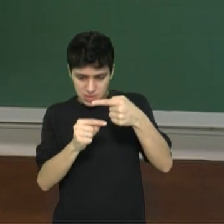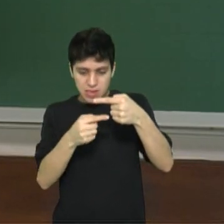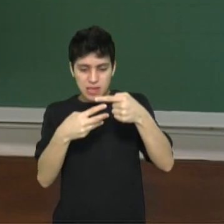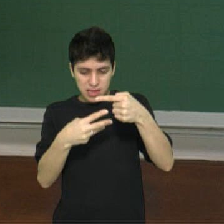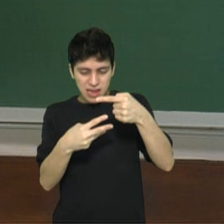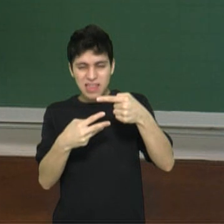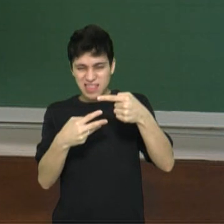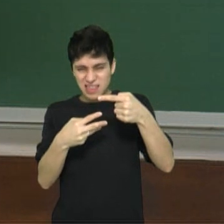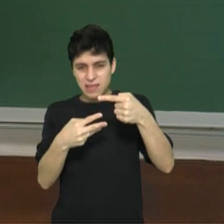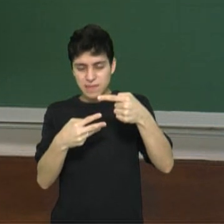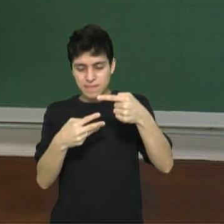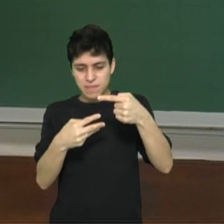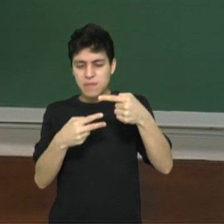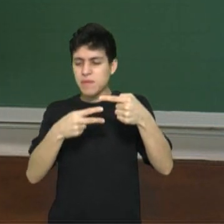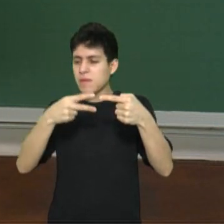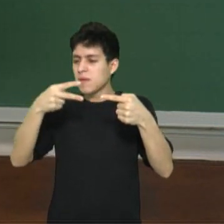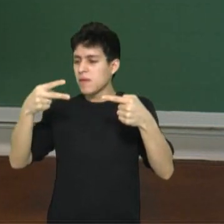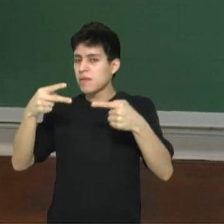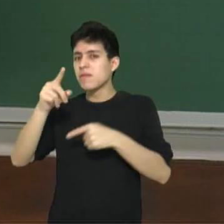tempo, a gente encontra